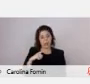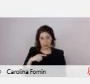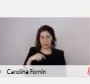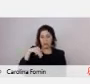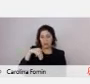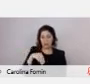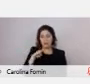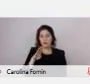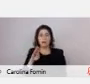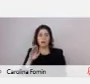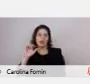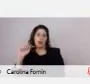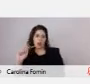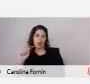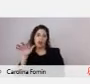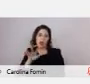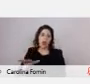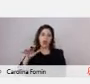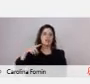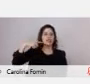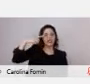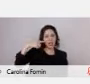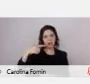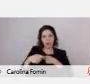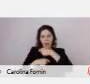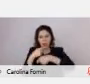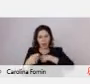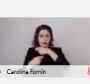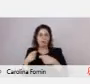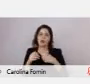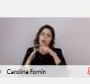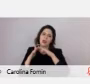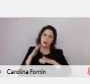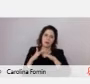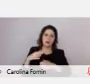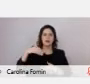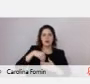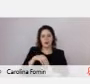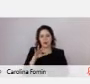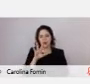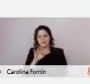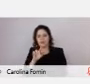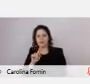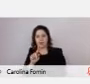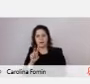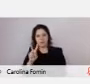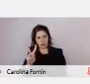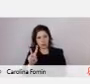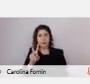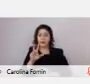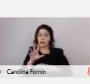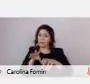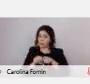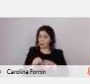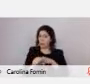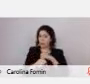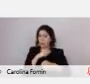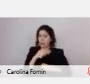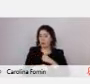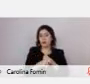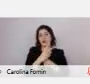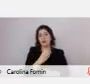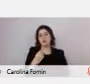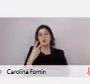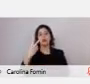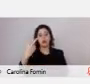em Direito da Economia e Empresa pela Fundação Getúlio Vargas, 2002, especializada em Direito da